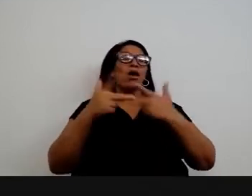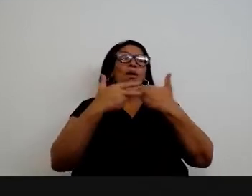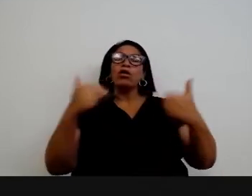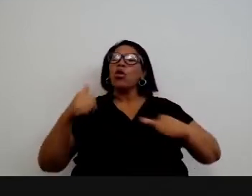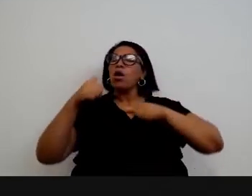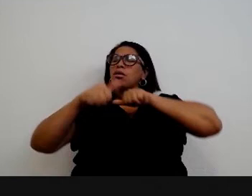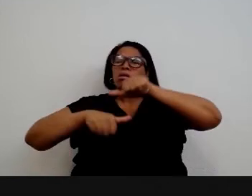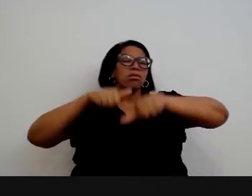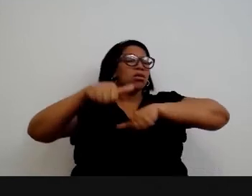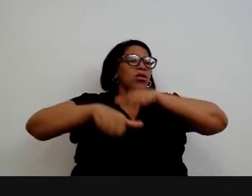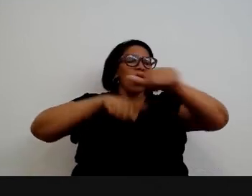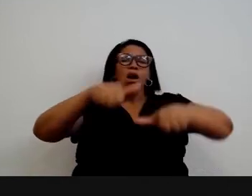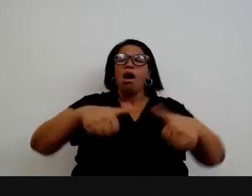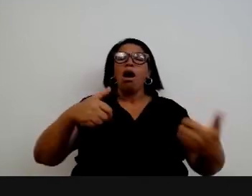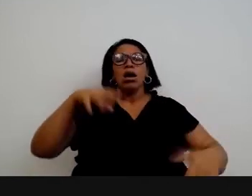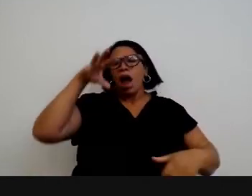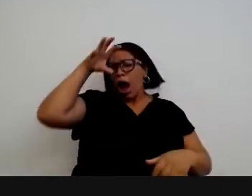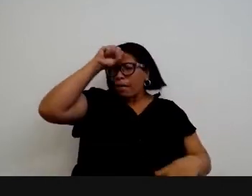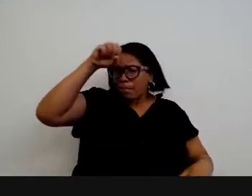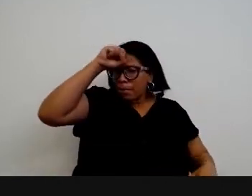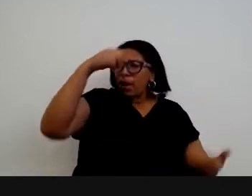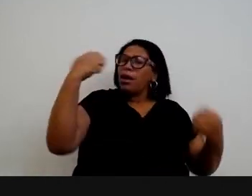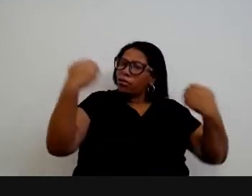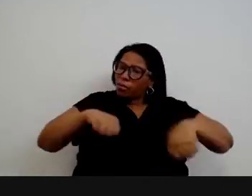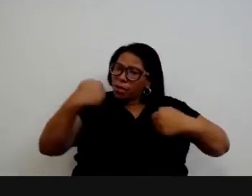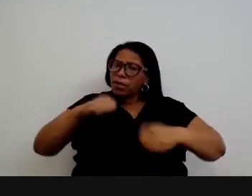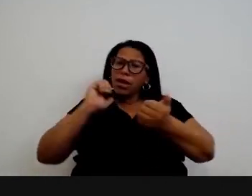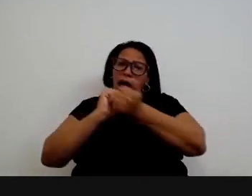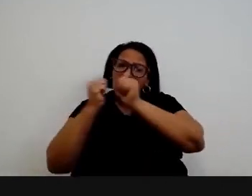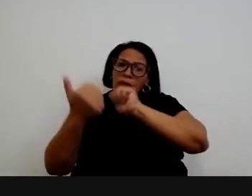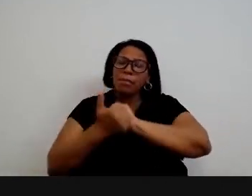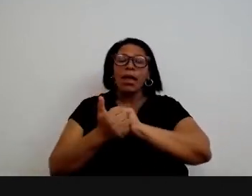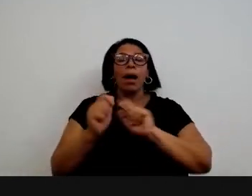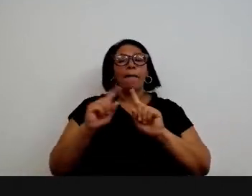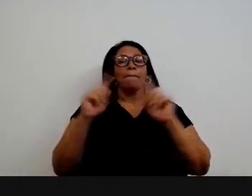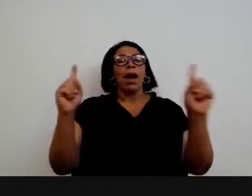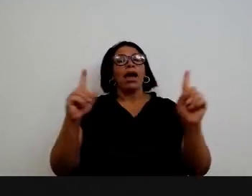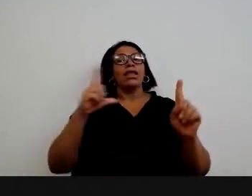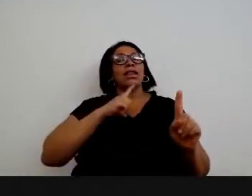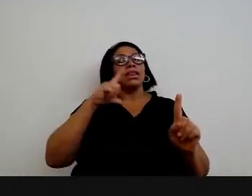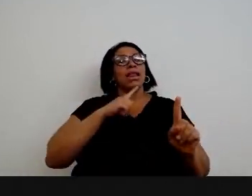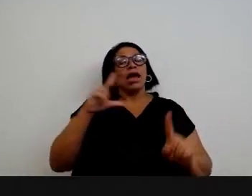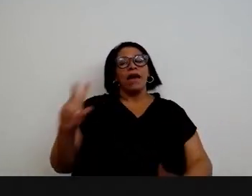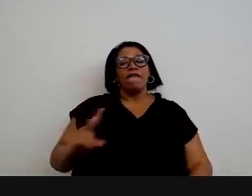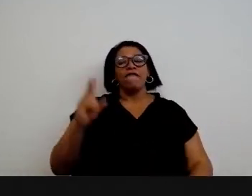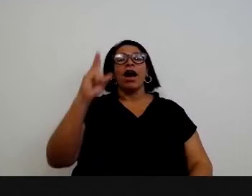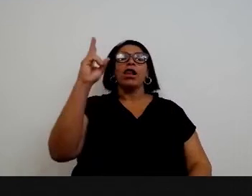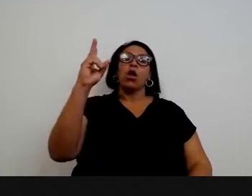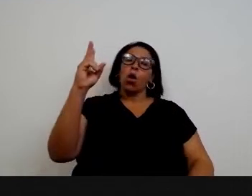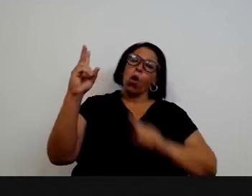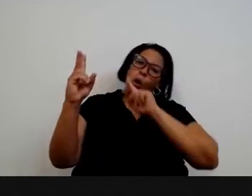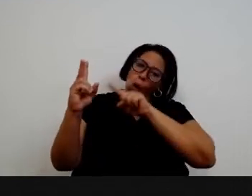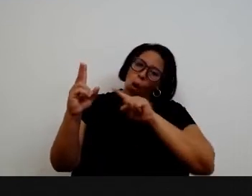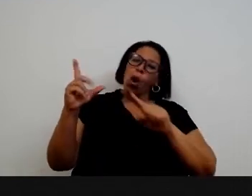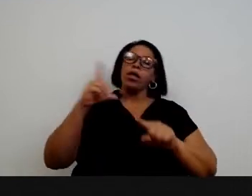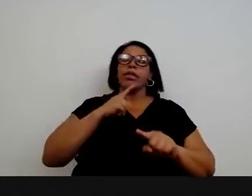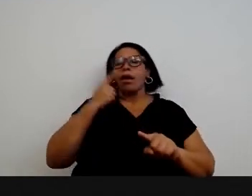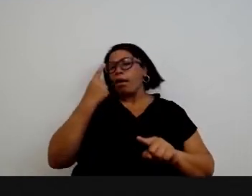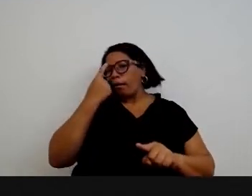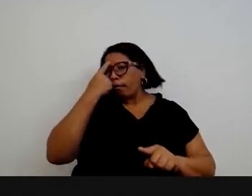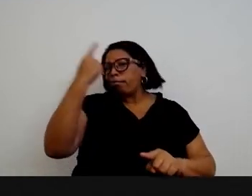E cada tempo aprende. Agora, existem valores, existem ideais,